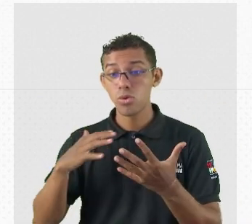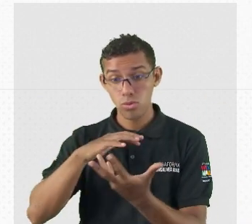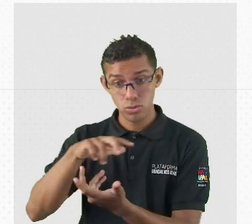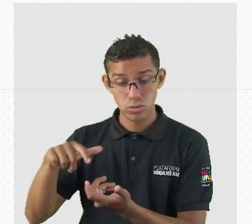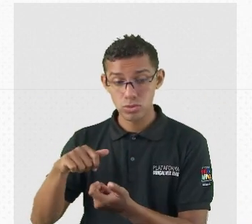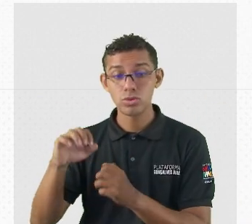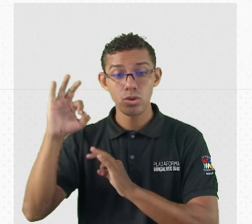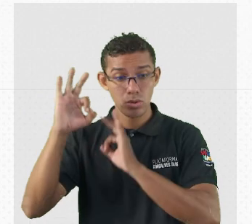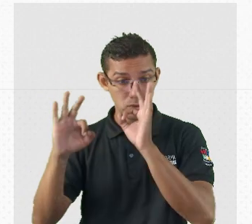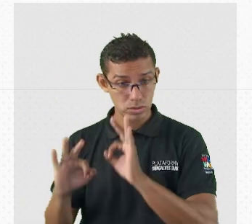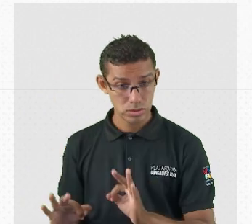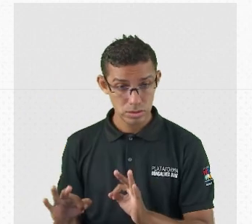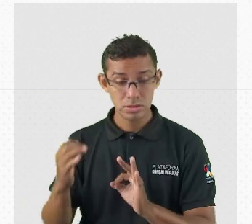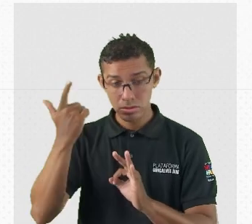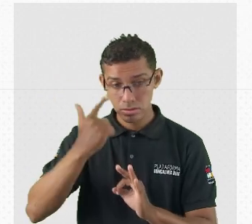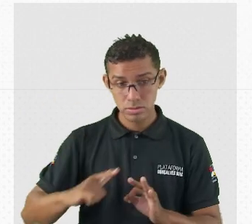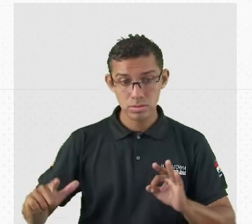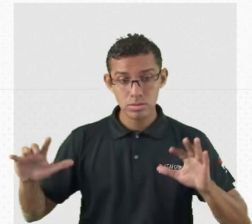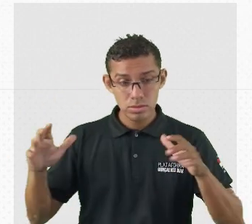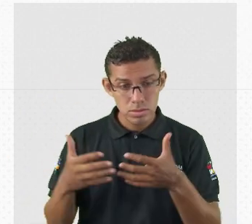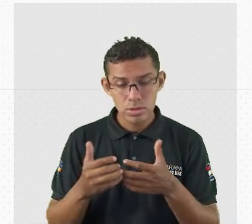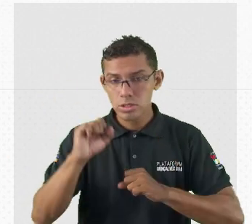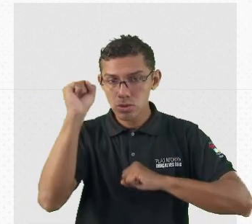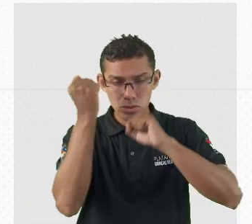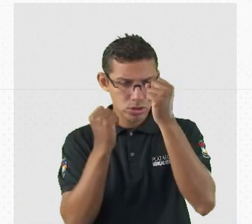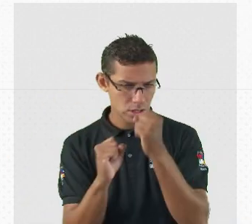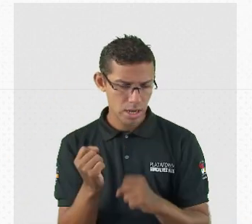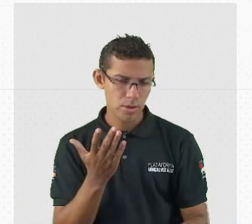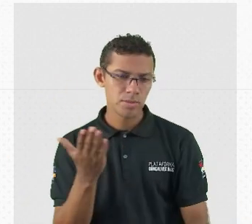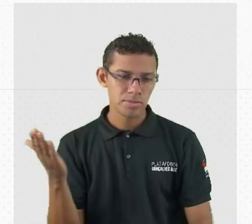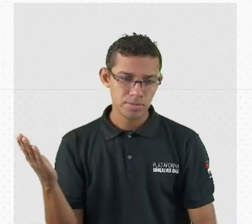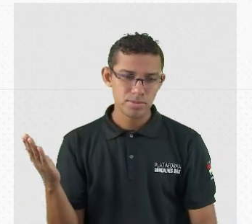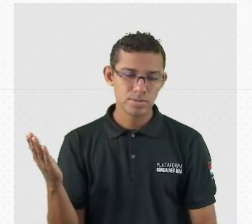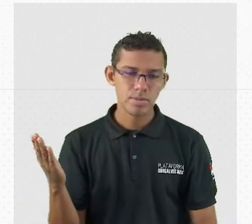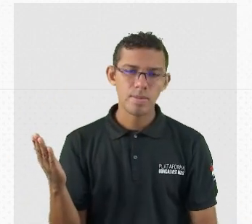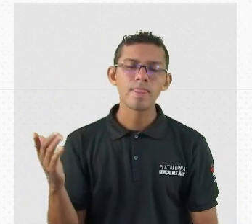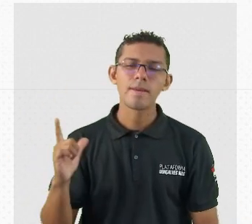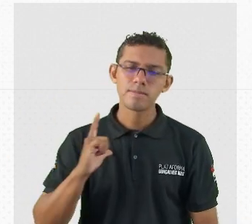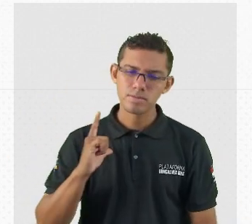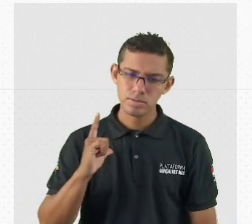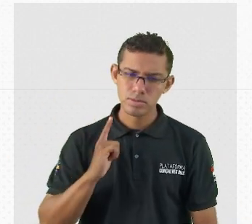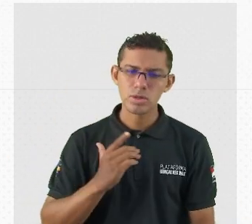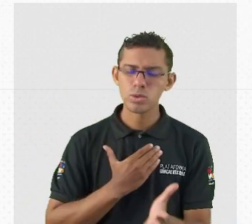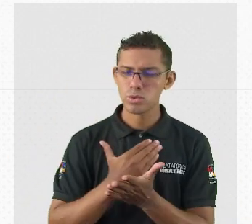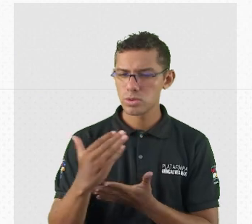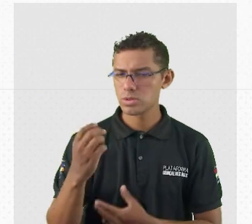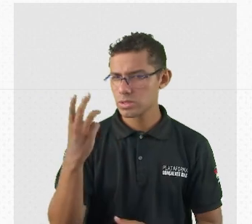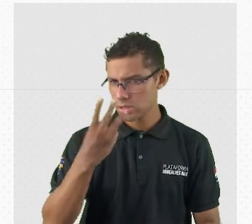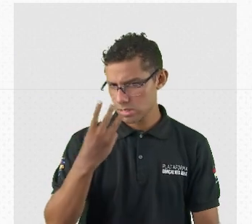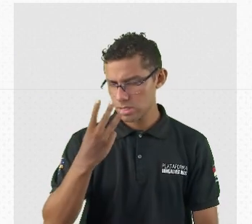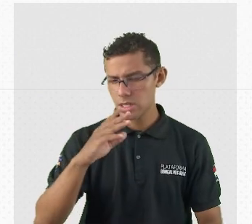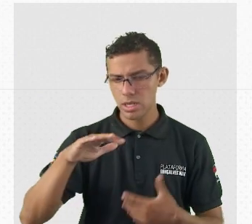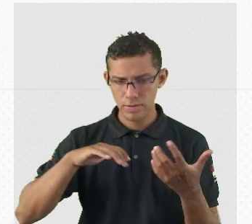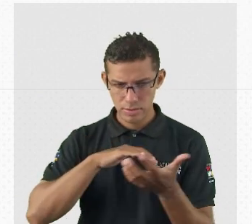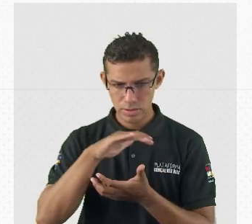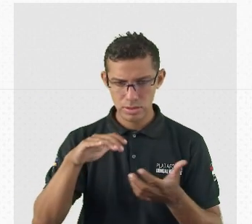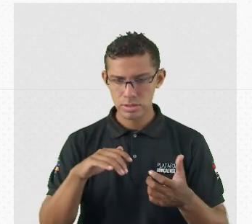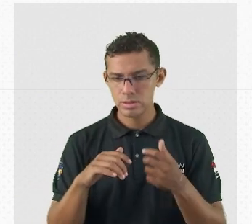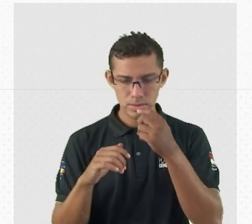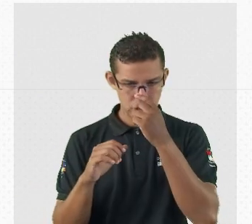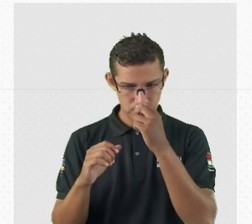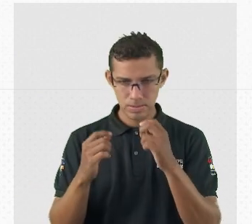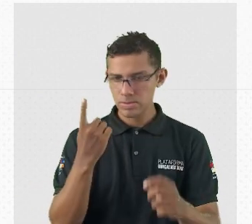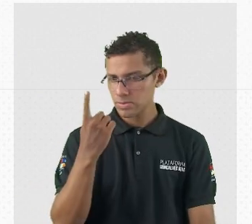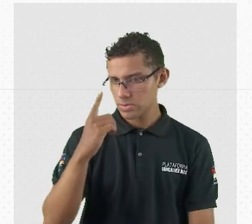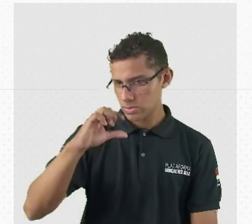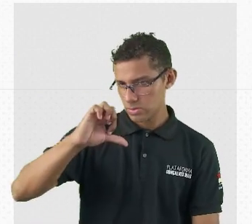se reorganizar sob uma perspectiva industrial e você tem aí o início da terceira revolução a partir da década de 50 e começa